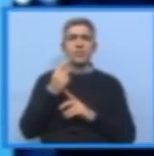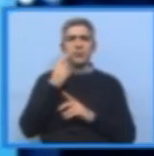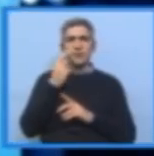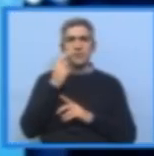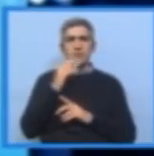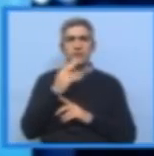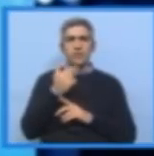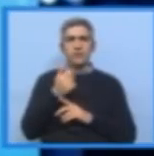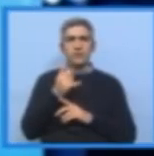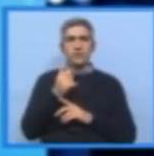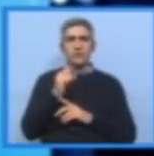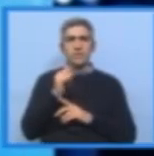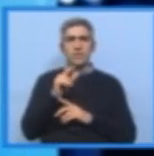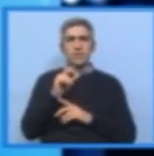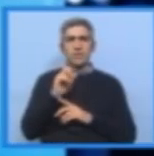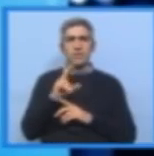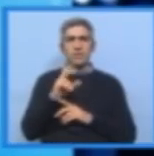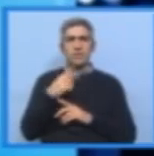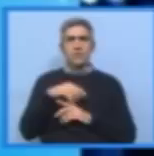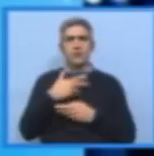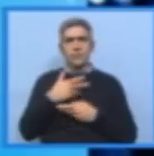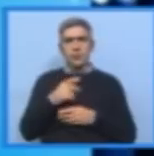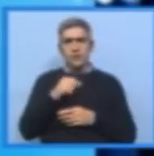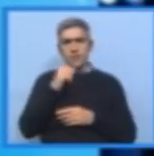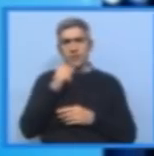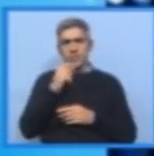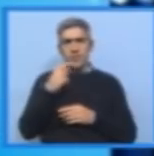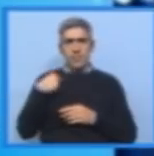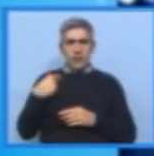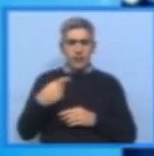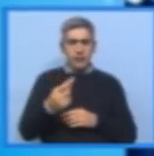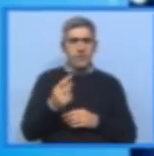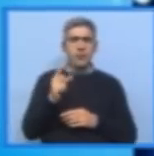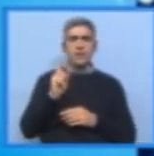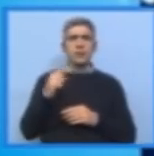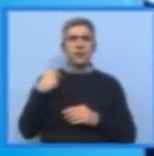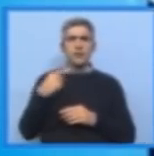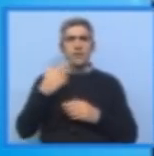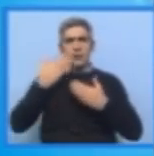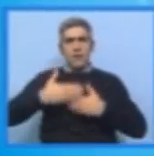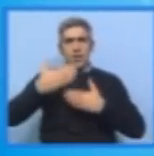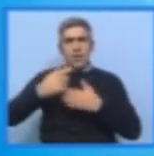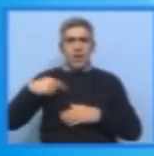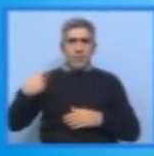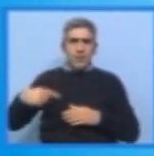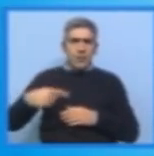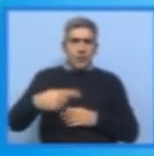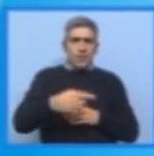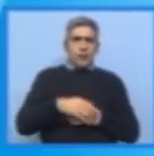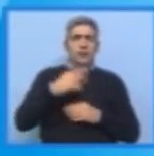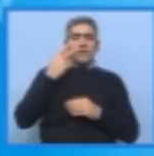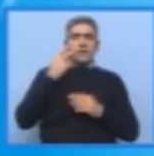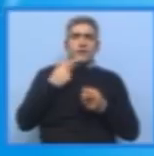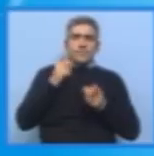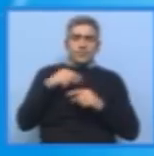extraordinário, jubilar, mas somos convidados a viver no nosso cotidiano, no nosso dia a dia, e a